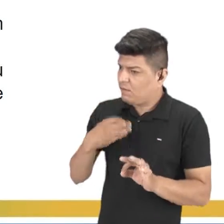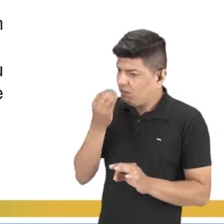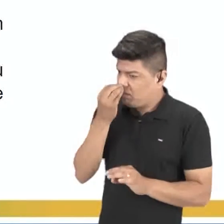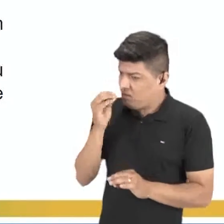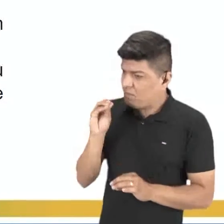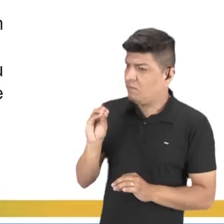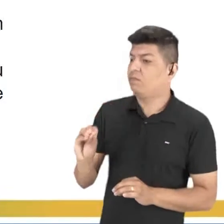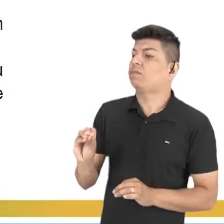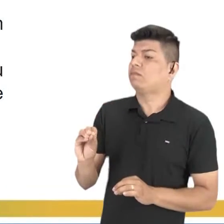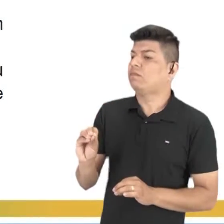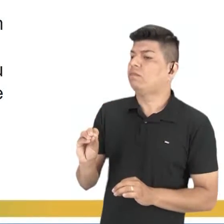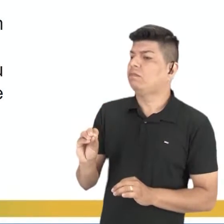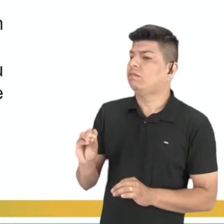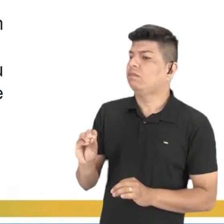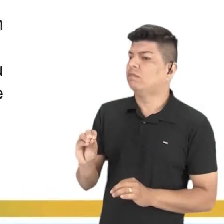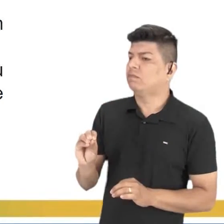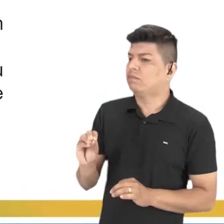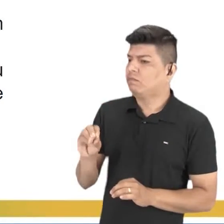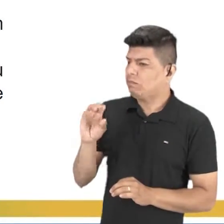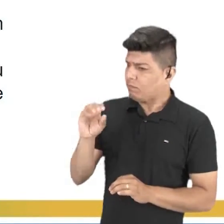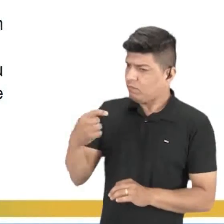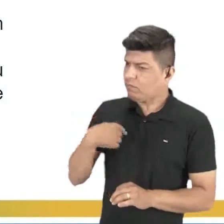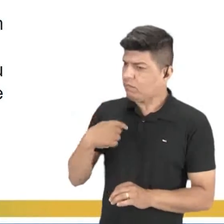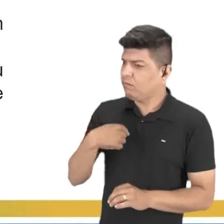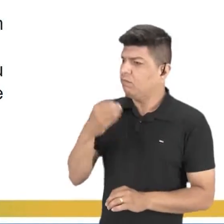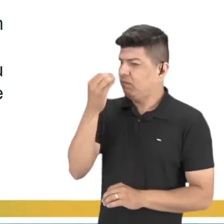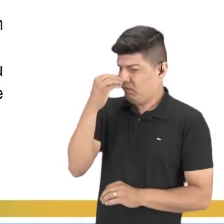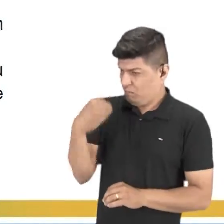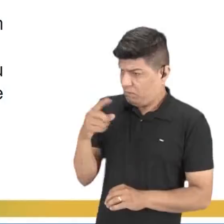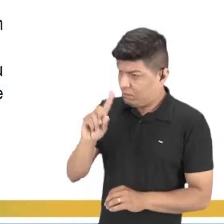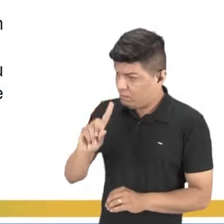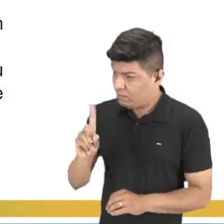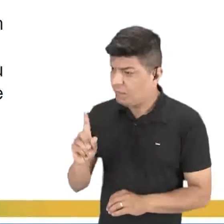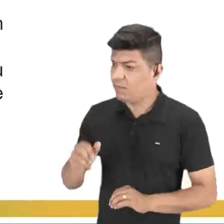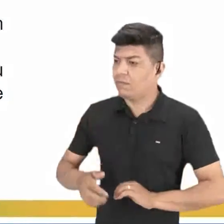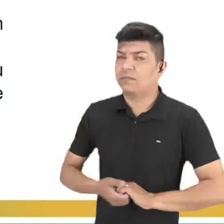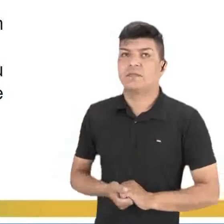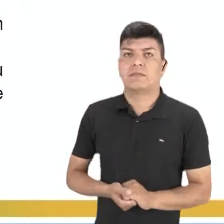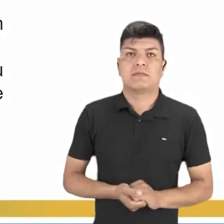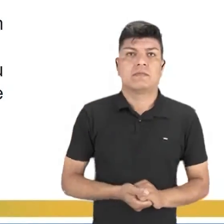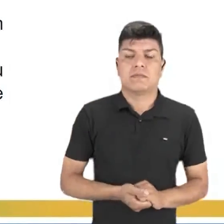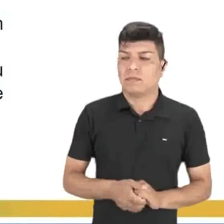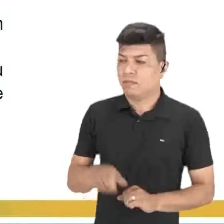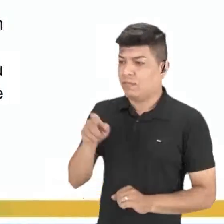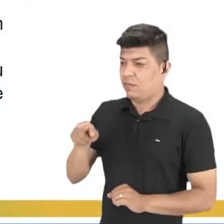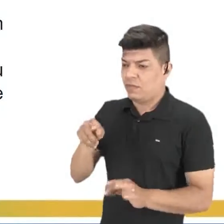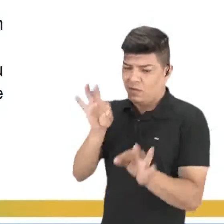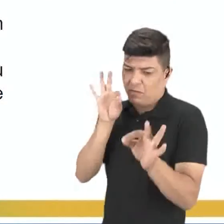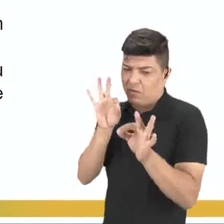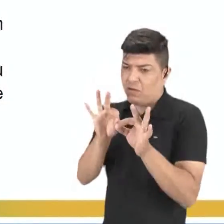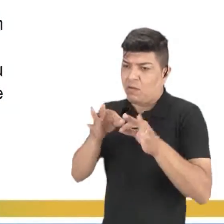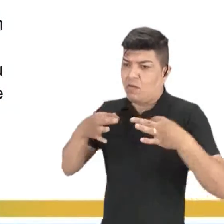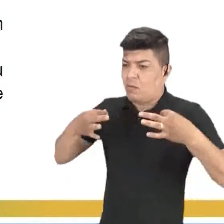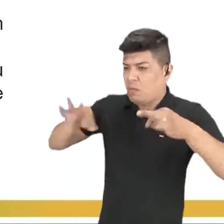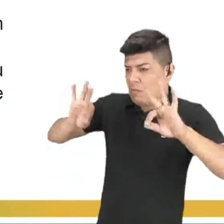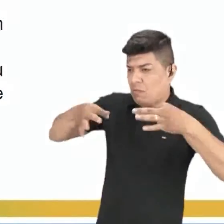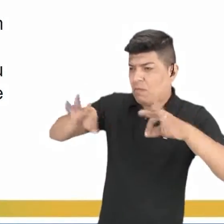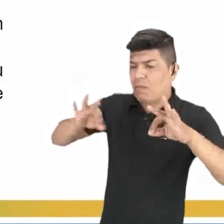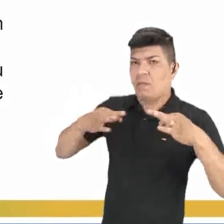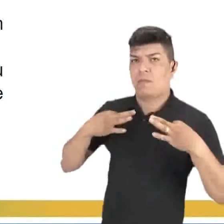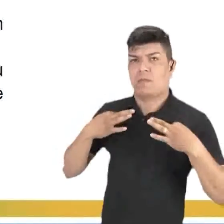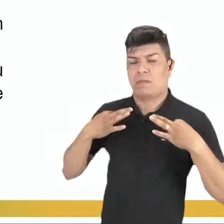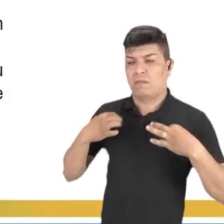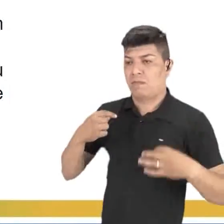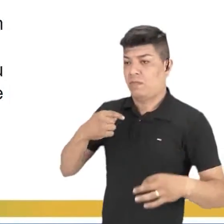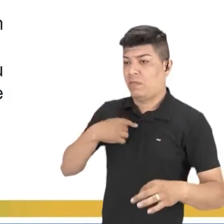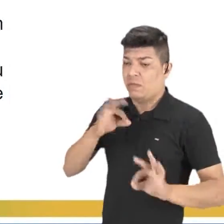ignora quem os cose sou eu e muito eu? Você fura o pano, nada mais. Eu